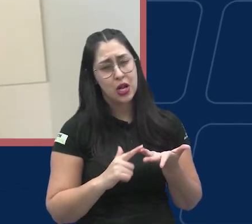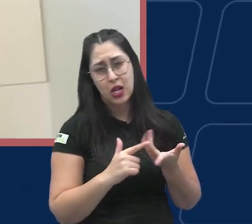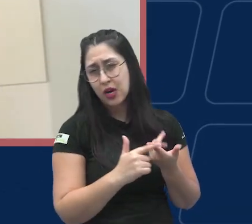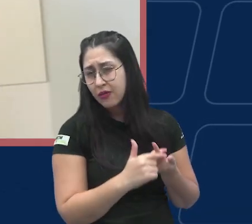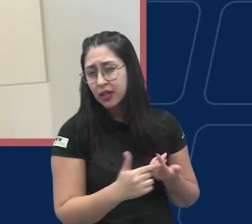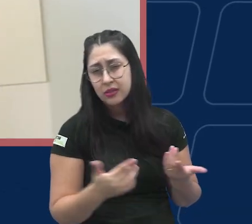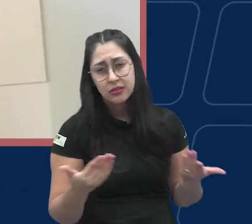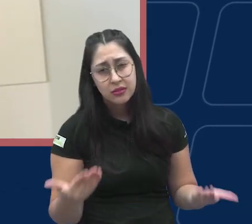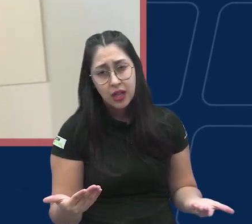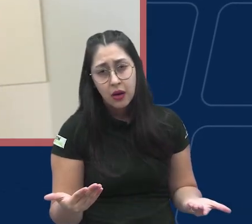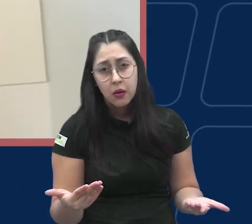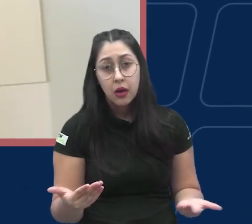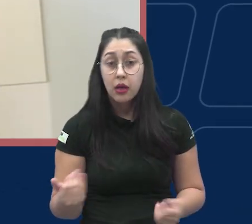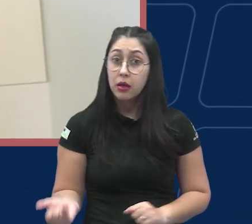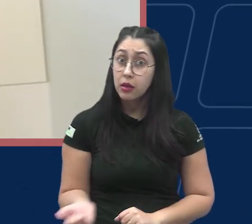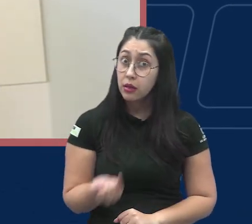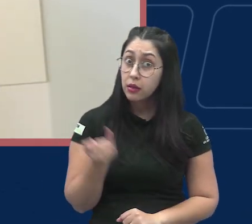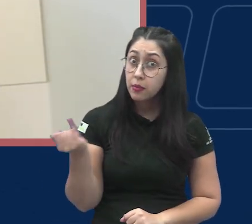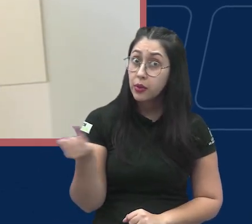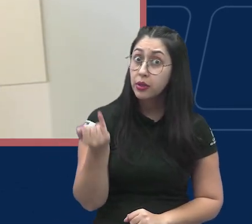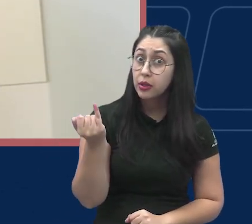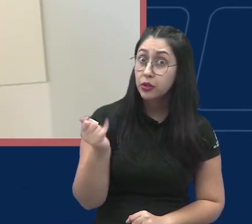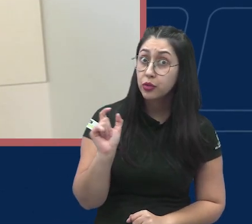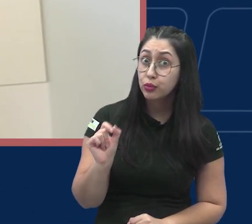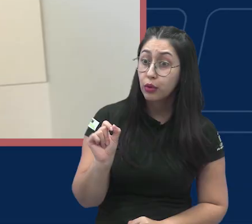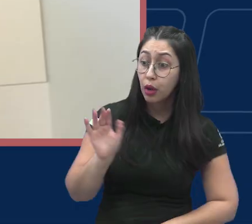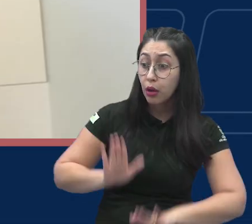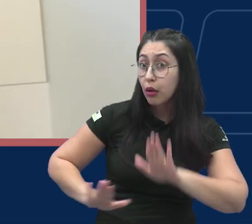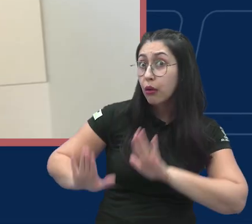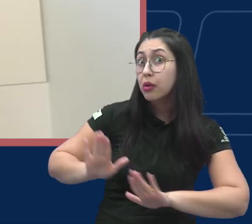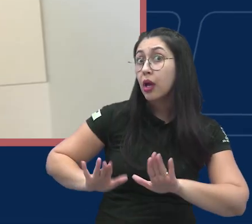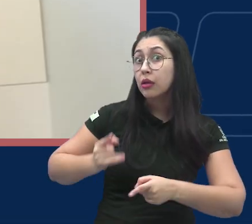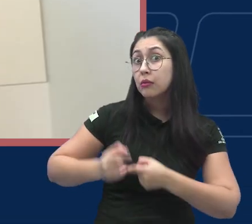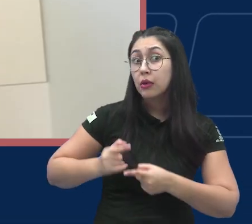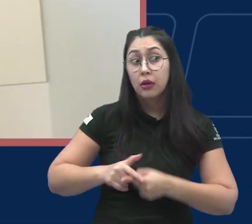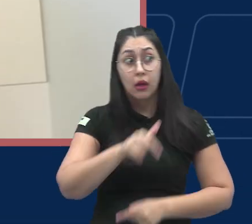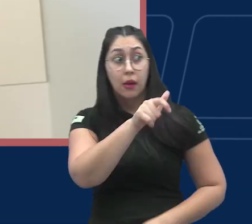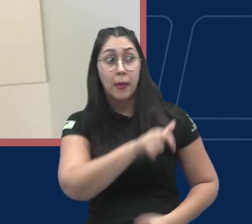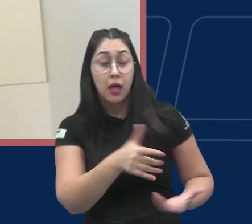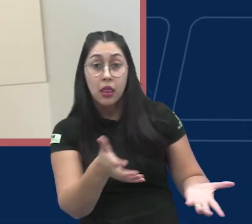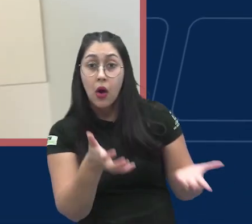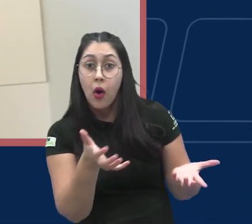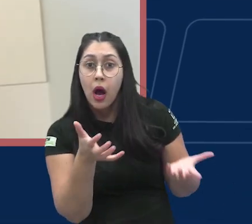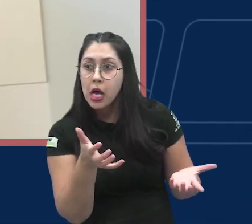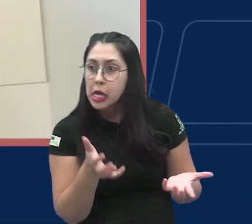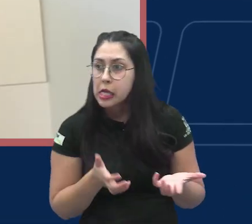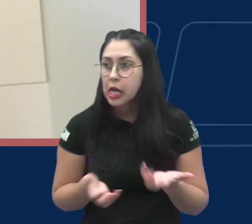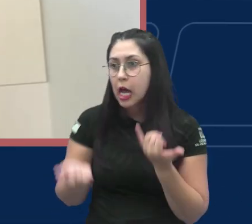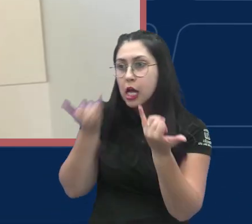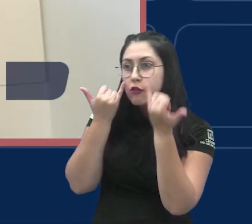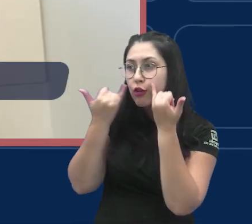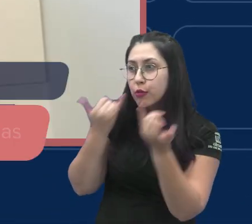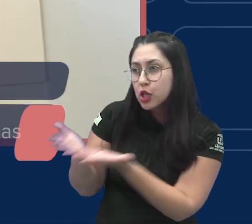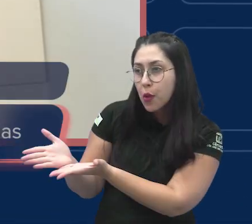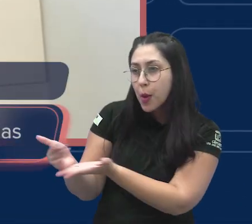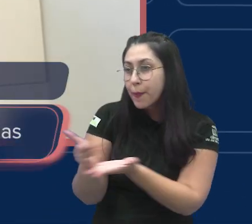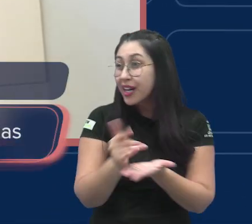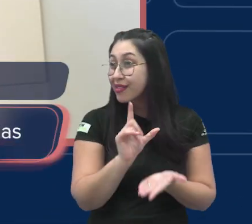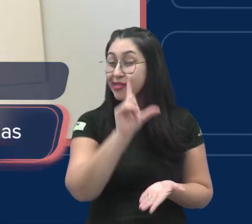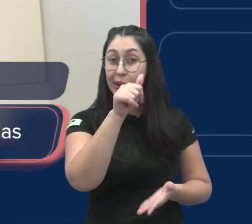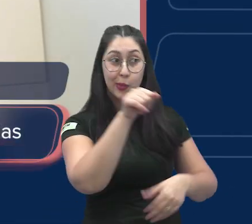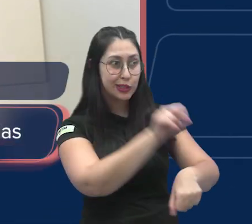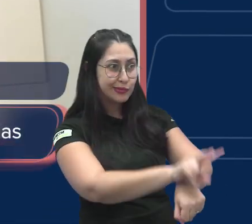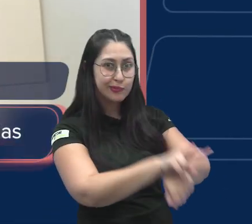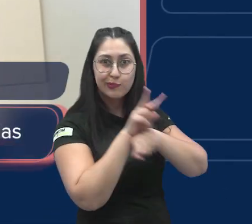completo. Então, o interessante é obter todos os seus dados para depois cometerem golpes como